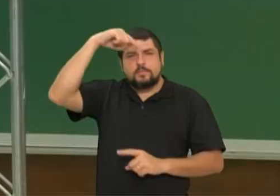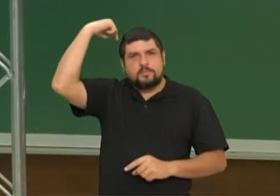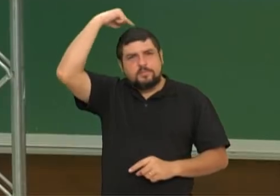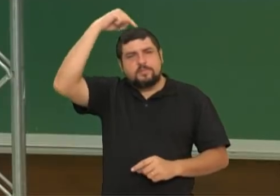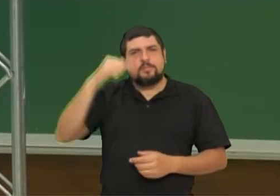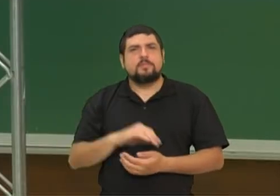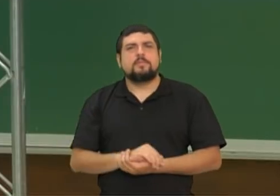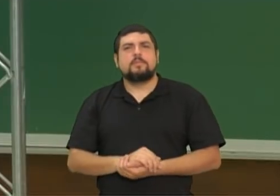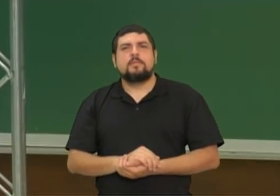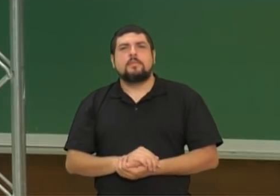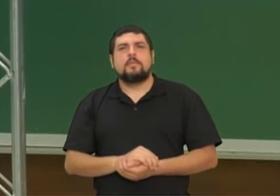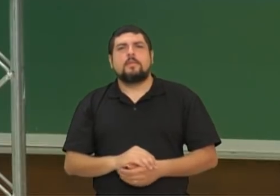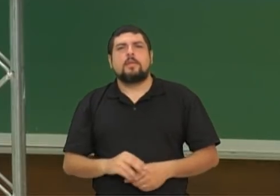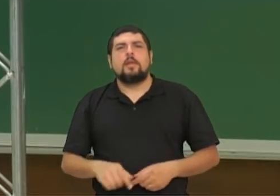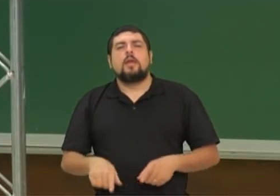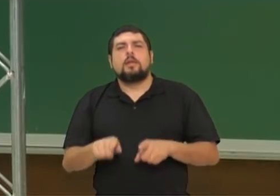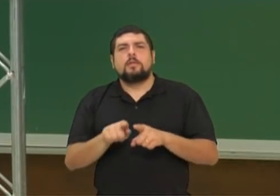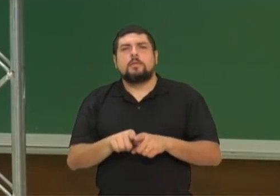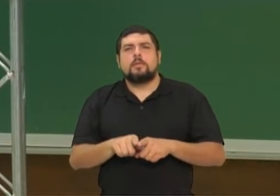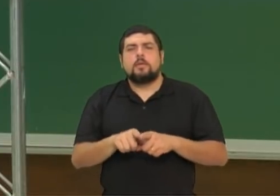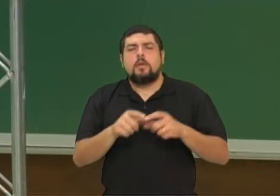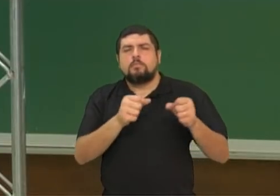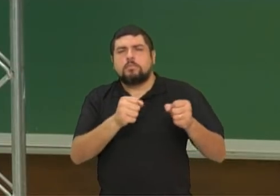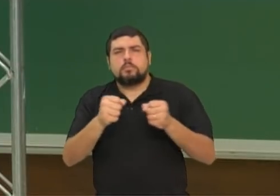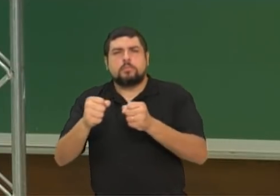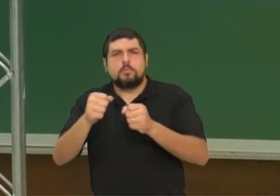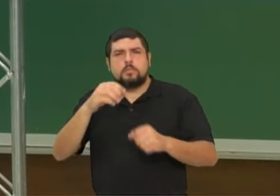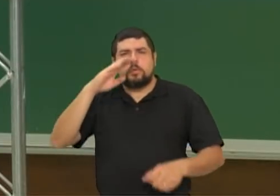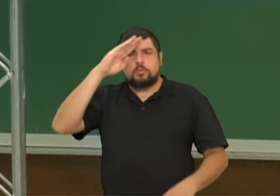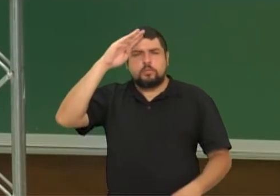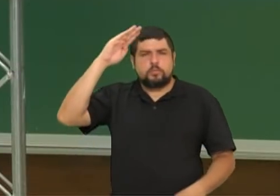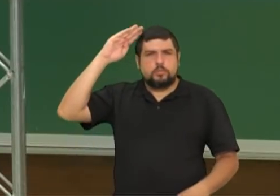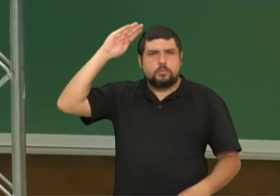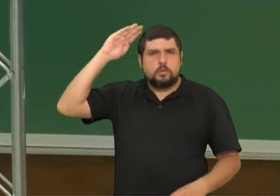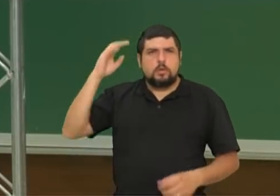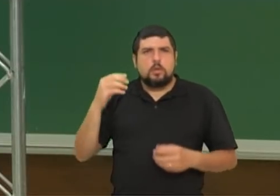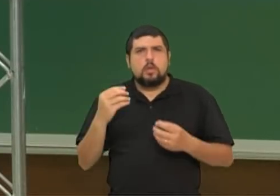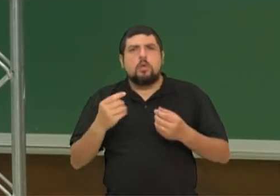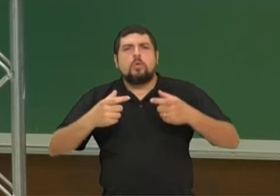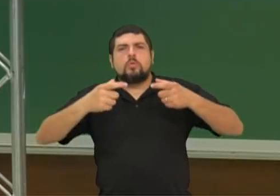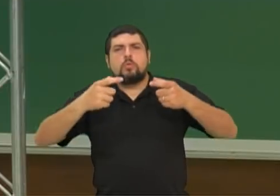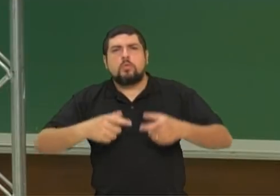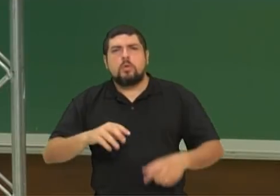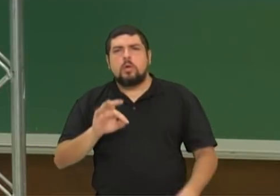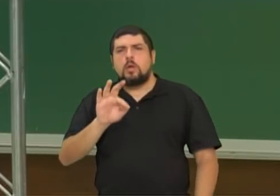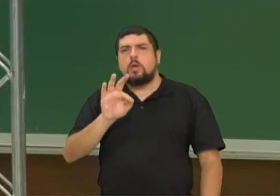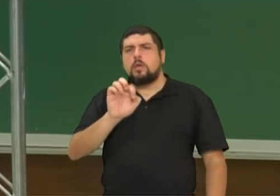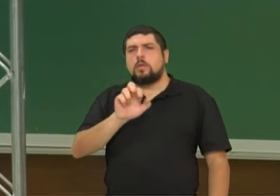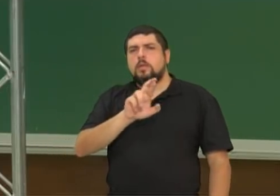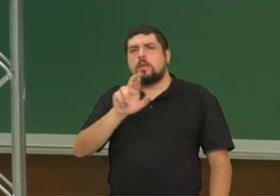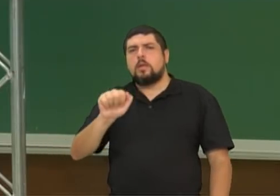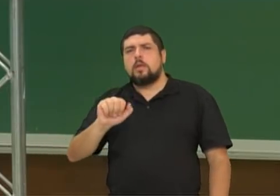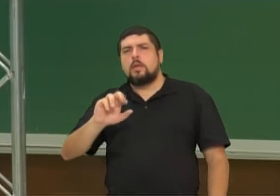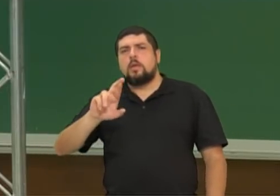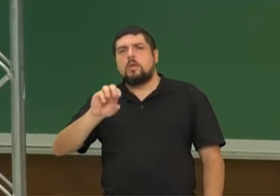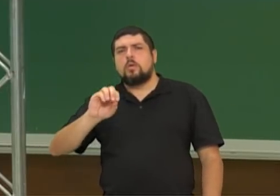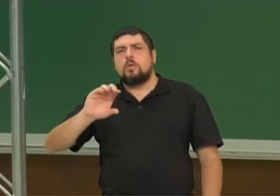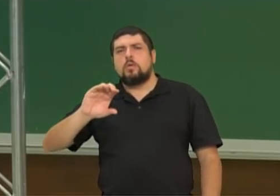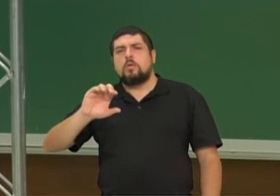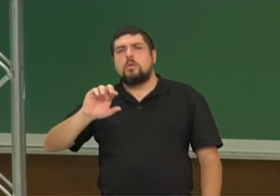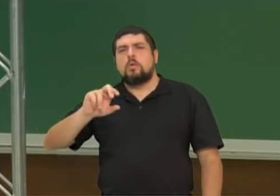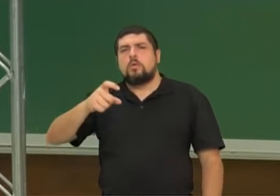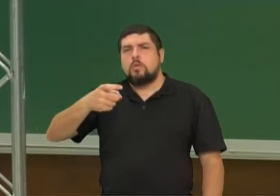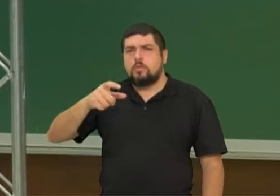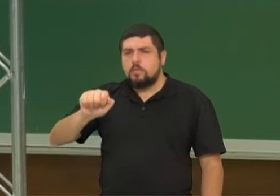de Umbanda situado em Terra Roxa, no norte do Paraná. Letra A, Reino de Baluaê. Letra